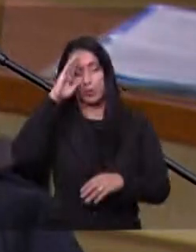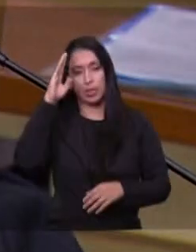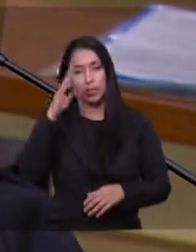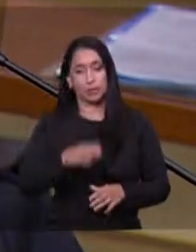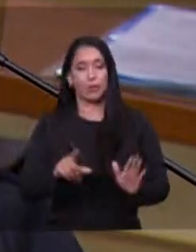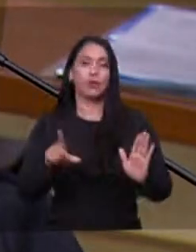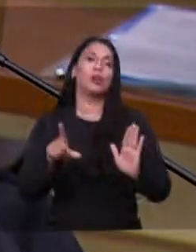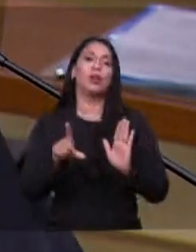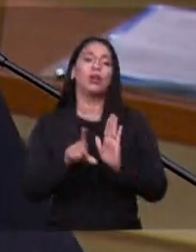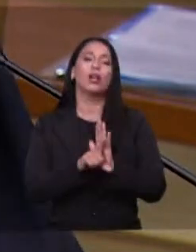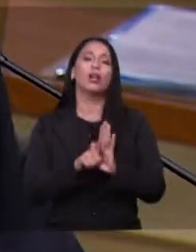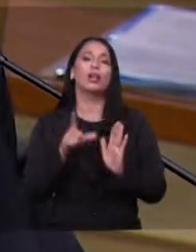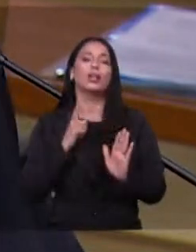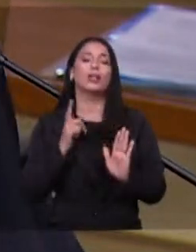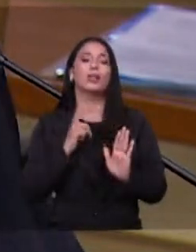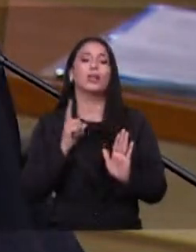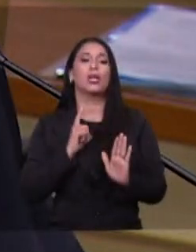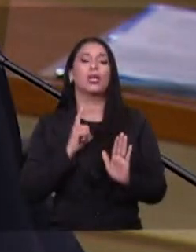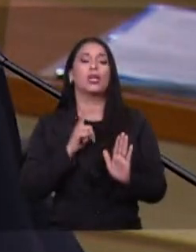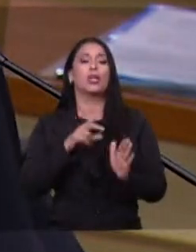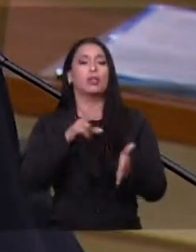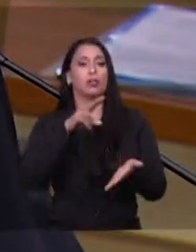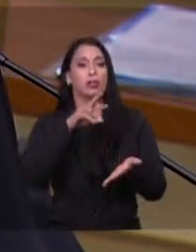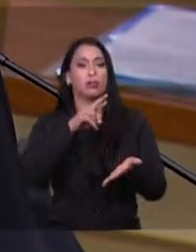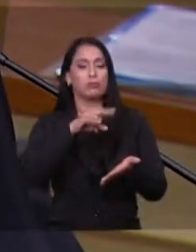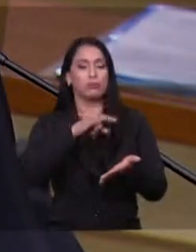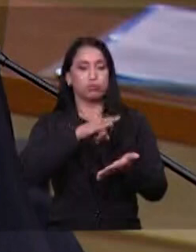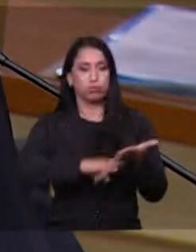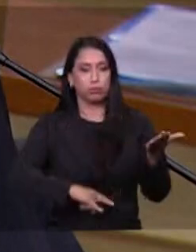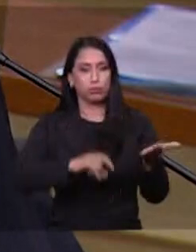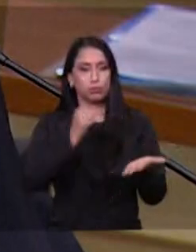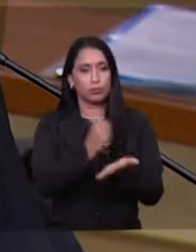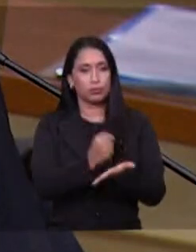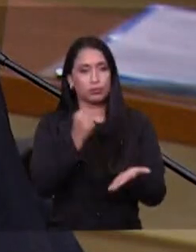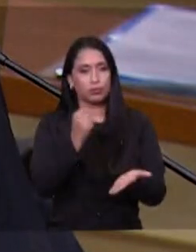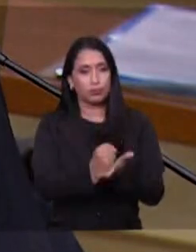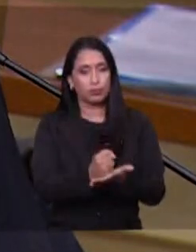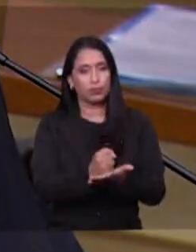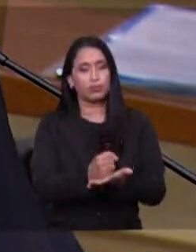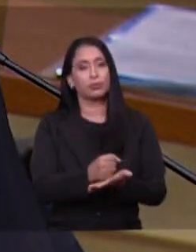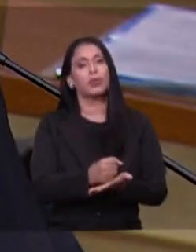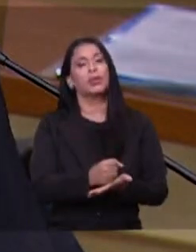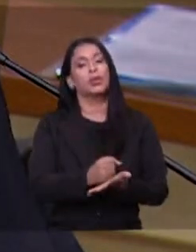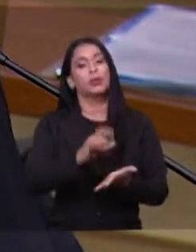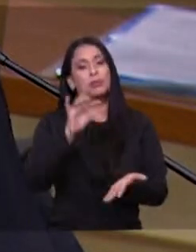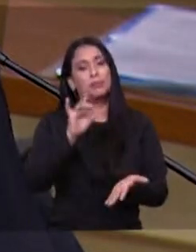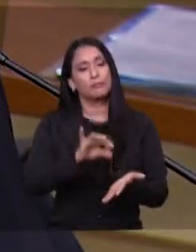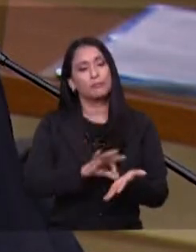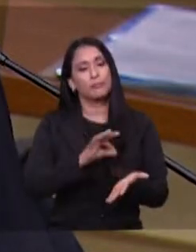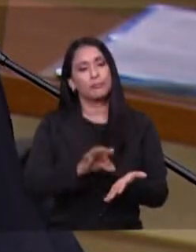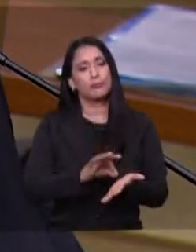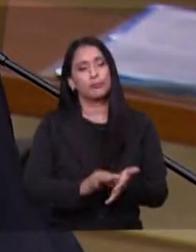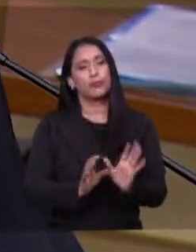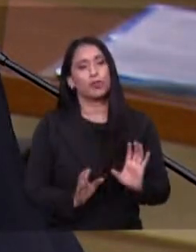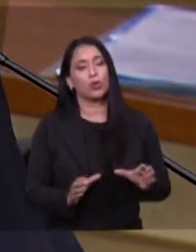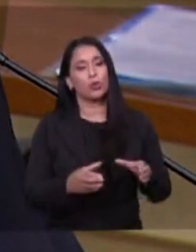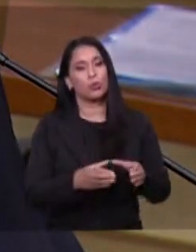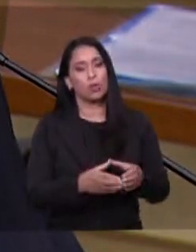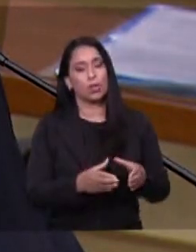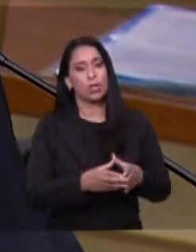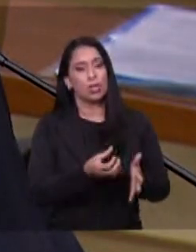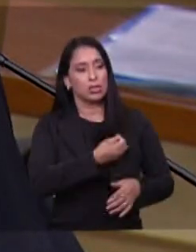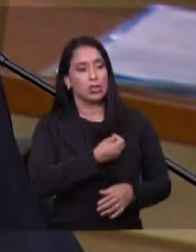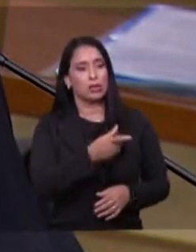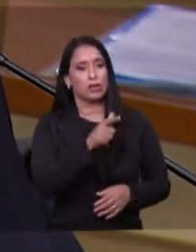DI 5783, requerente PGR, STF julga ação contra a Lei do Estado da Bahia, que estipulou data limite